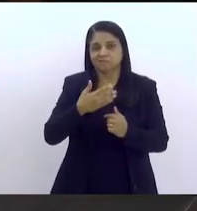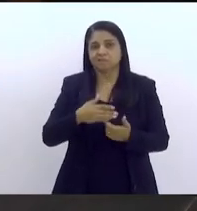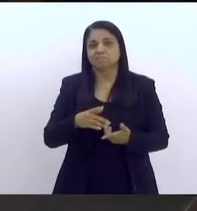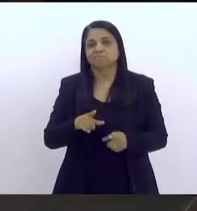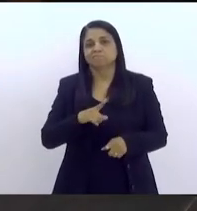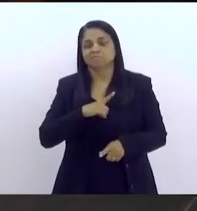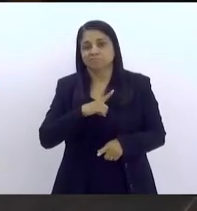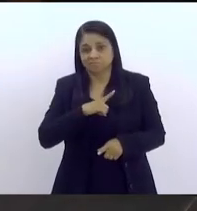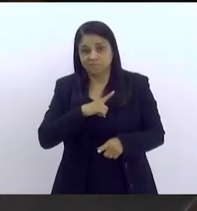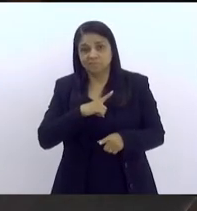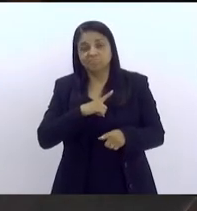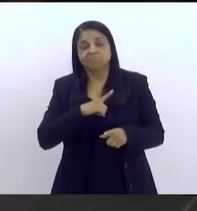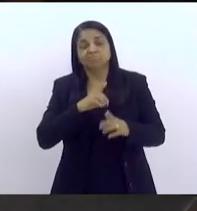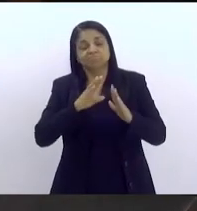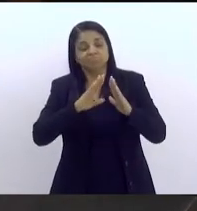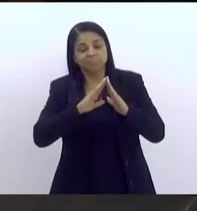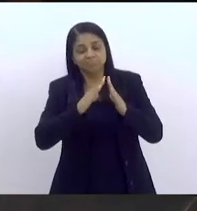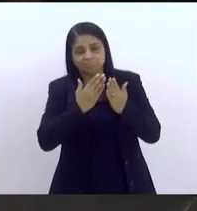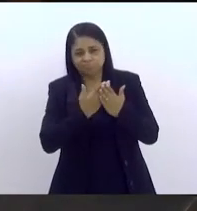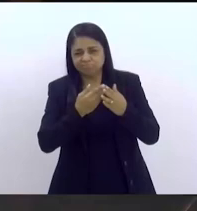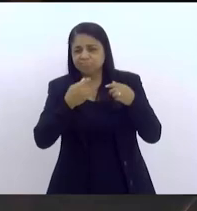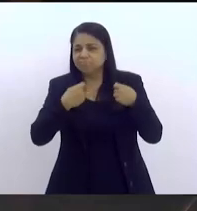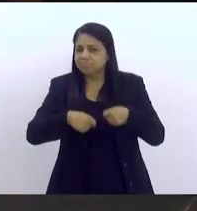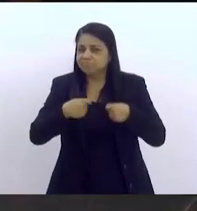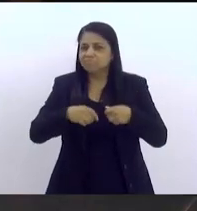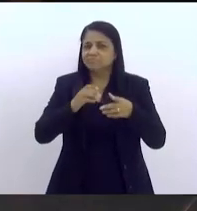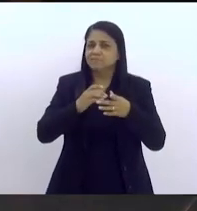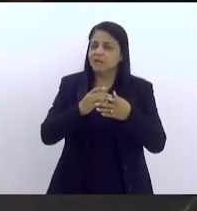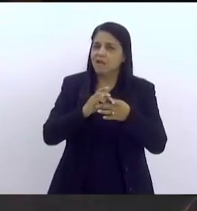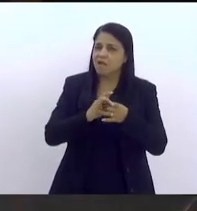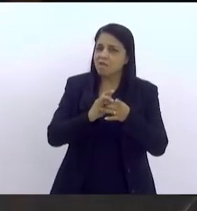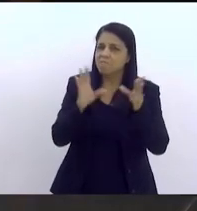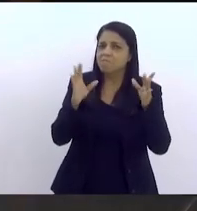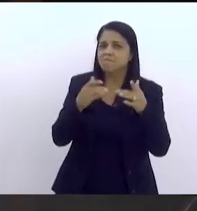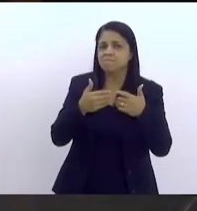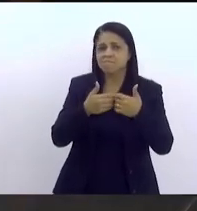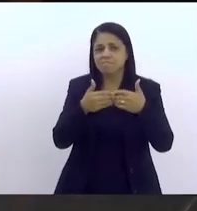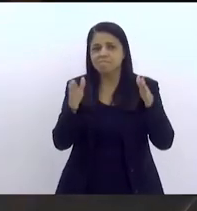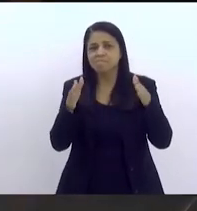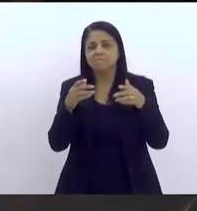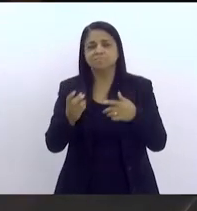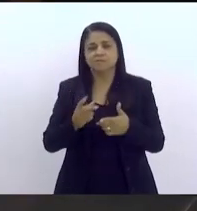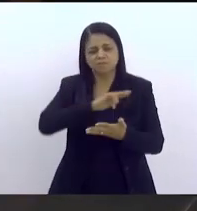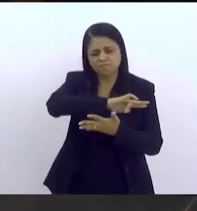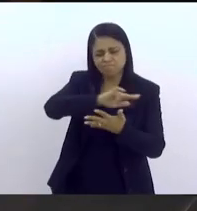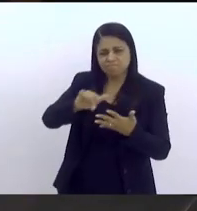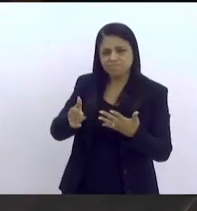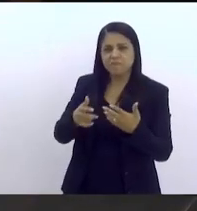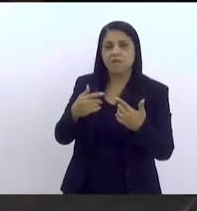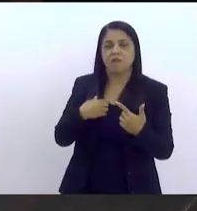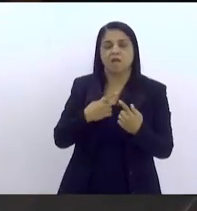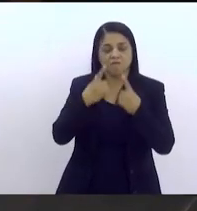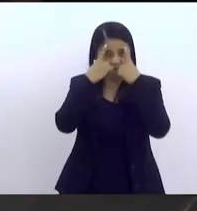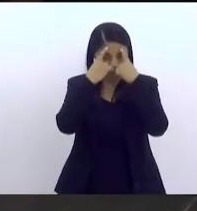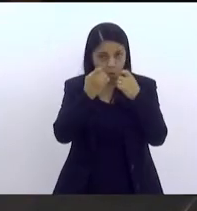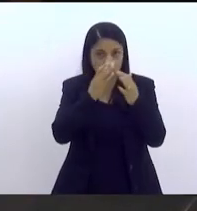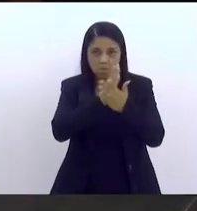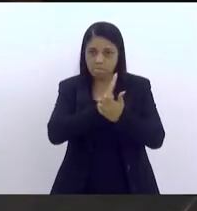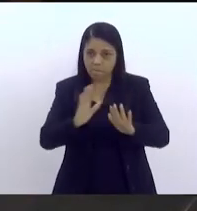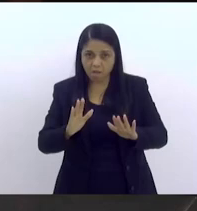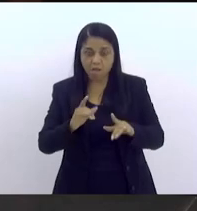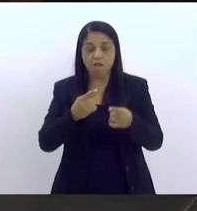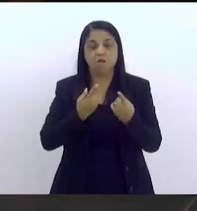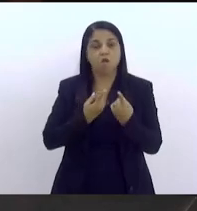temos uma escola que precisa estar aberta então a diversidade a cultura da não violência a cultura da Paz a segurança